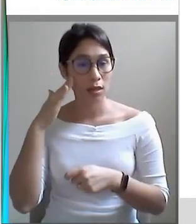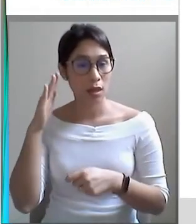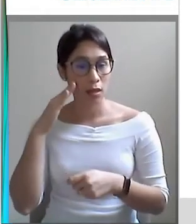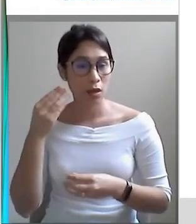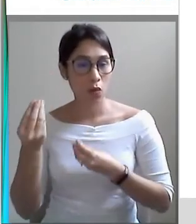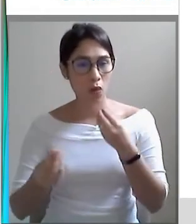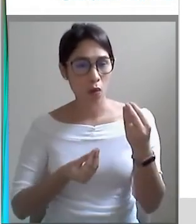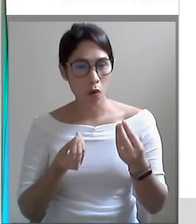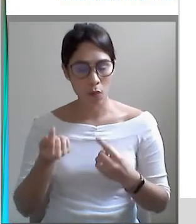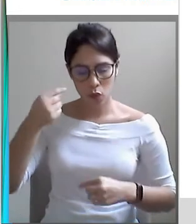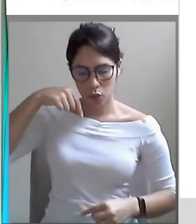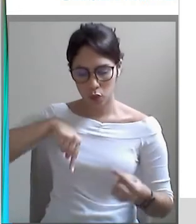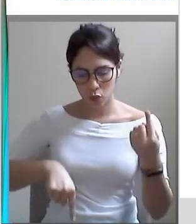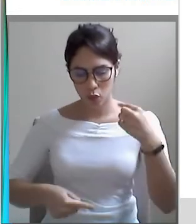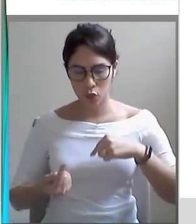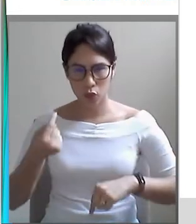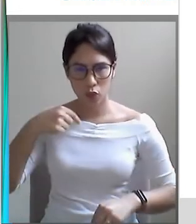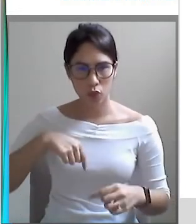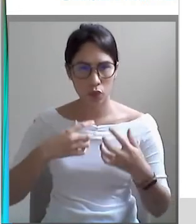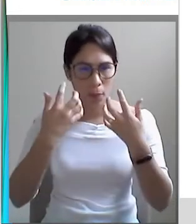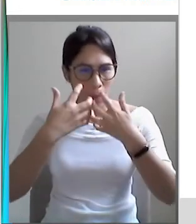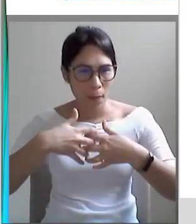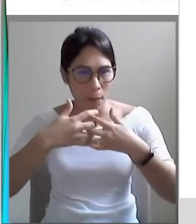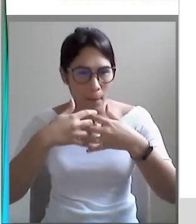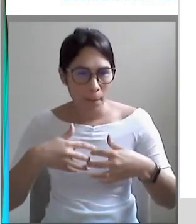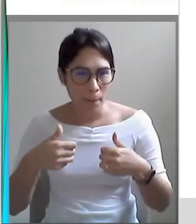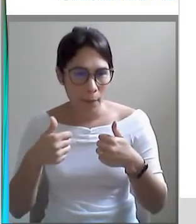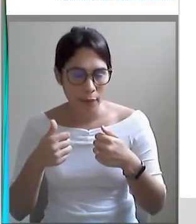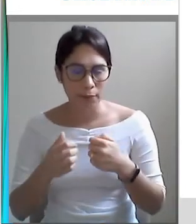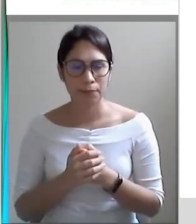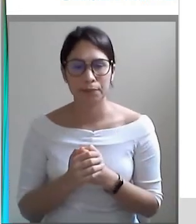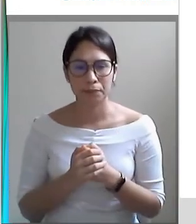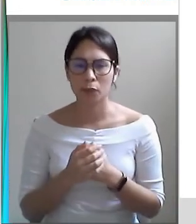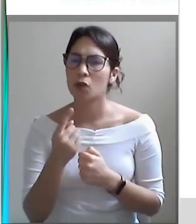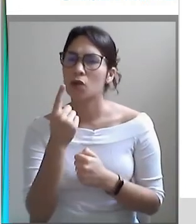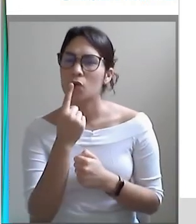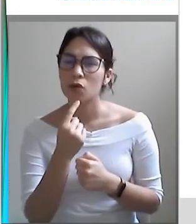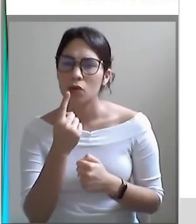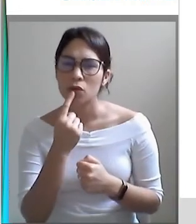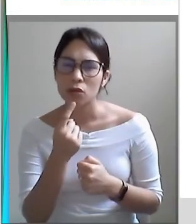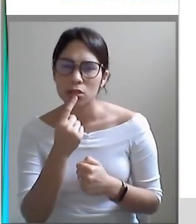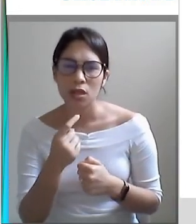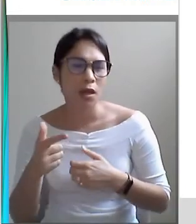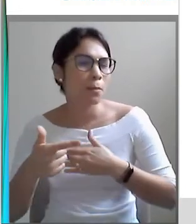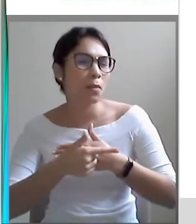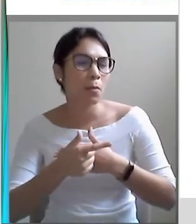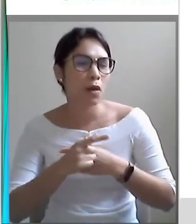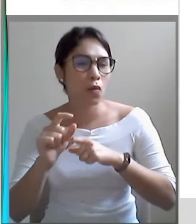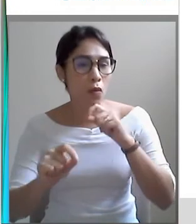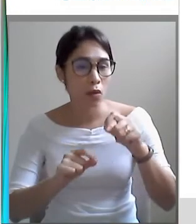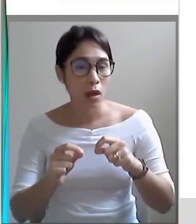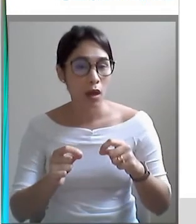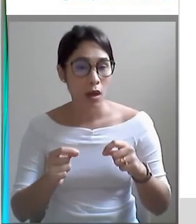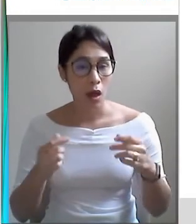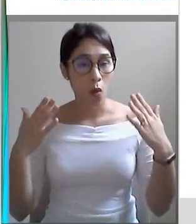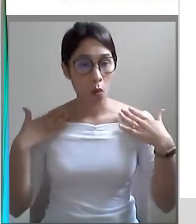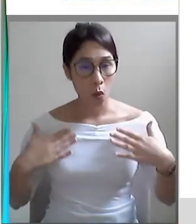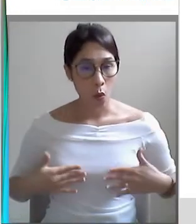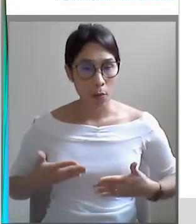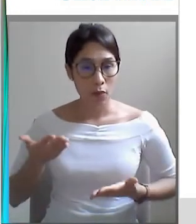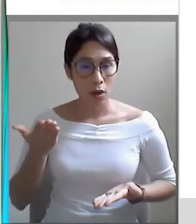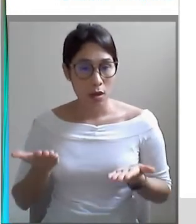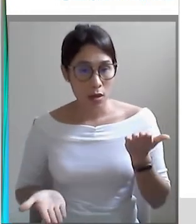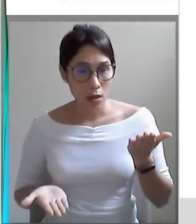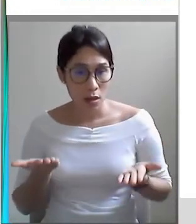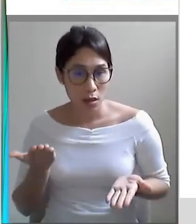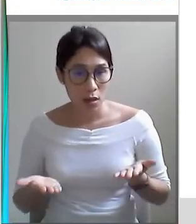organismo. O sangue exerce funções relacionadas à manutenção da homeostase e hemodinâmica por